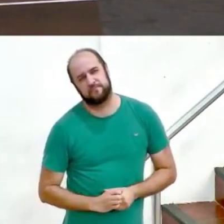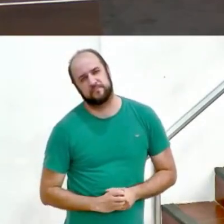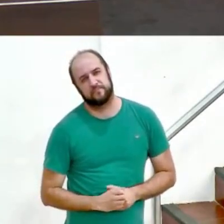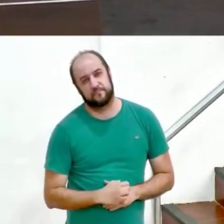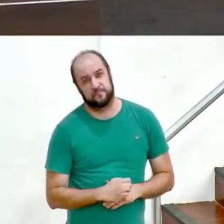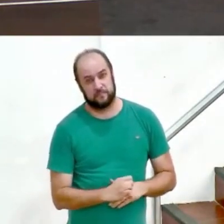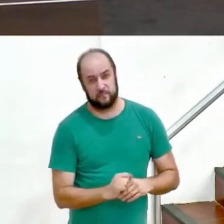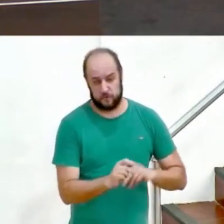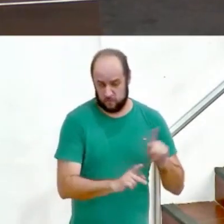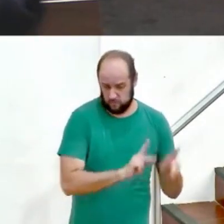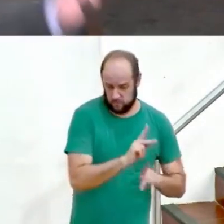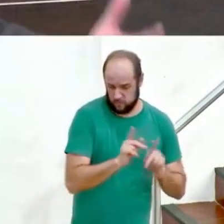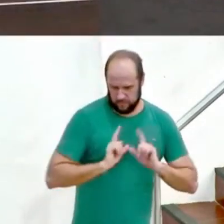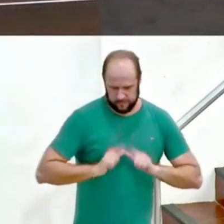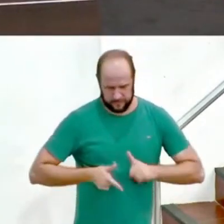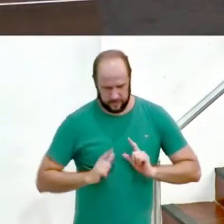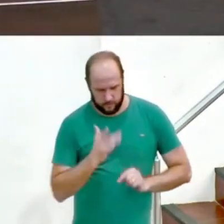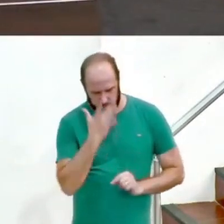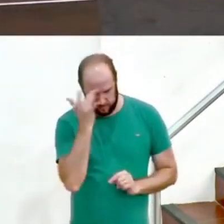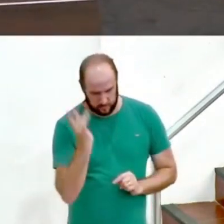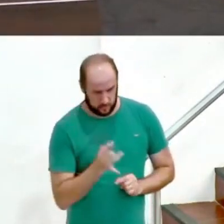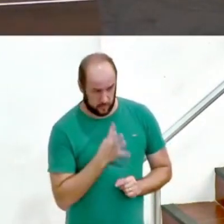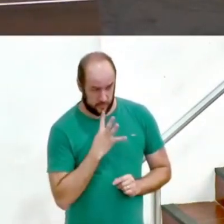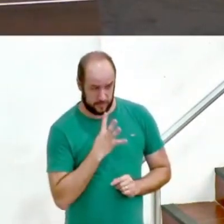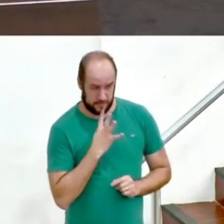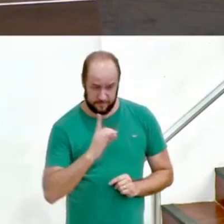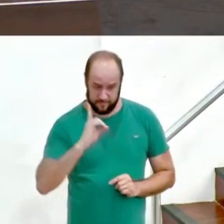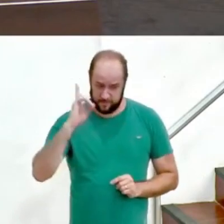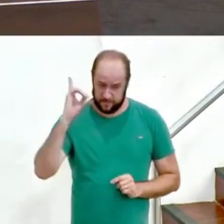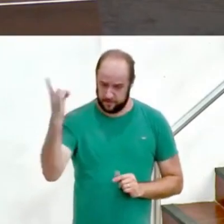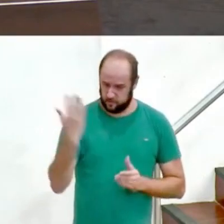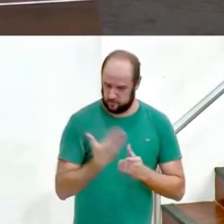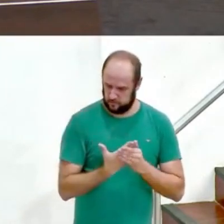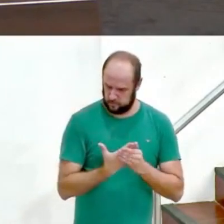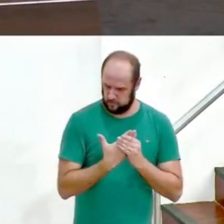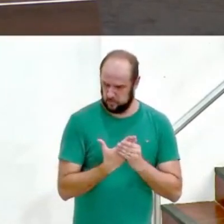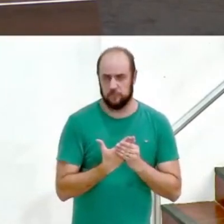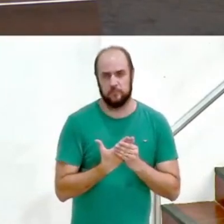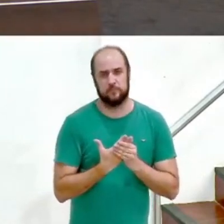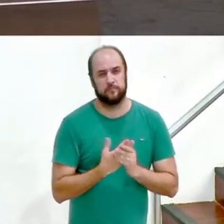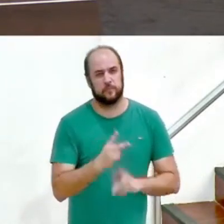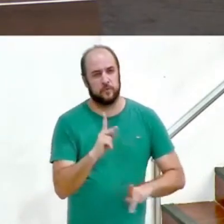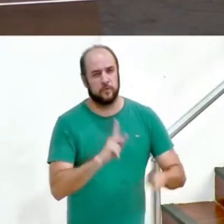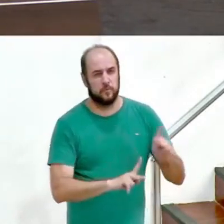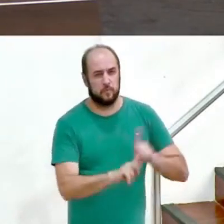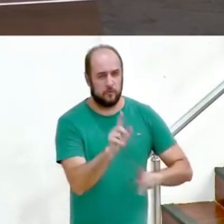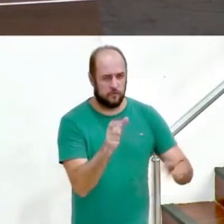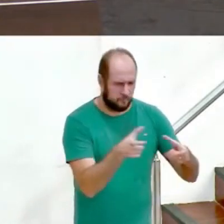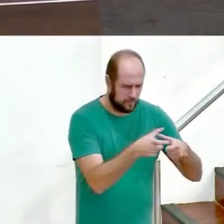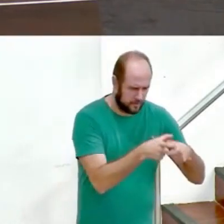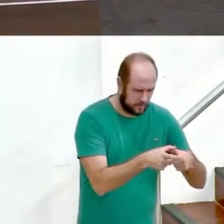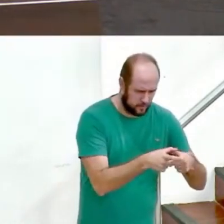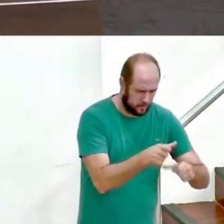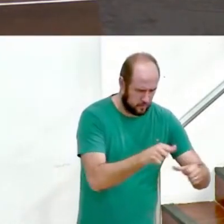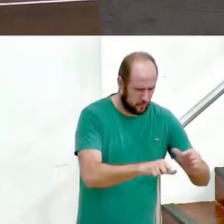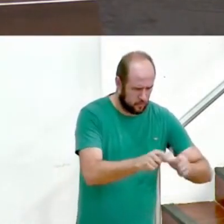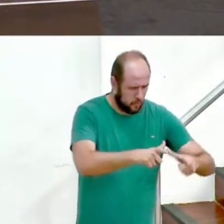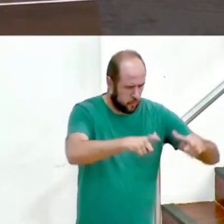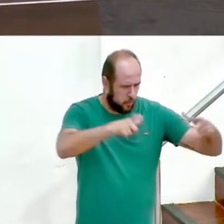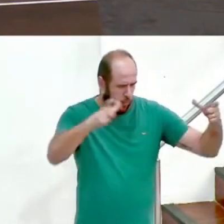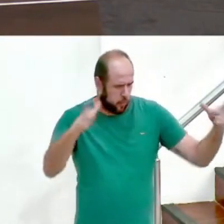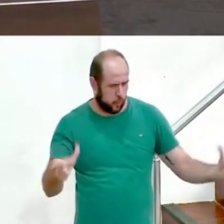As pessoas poderiam reconhecer a mão de Deus. Um pequeno povo transformado em uma grande nação.